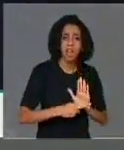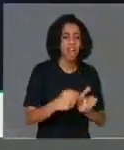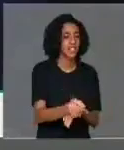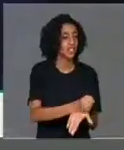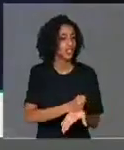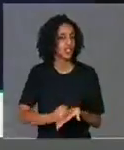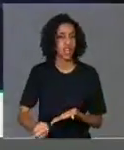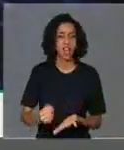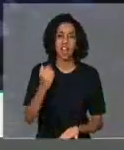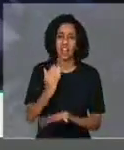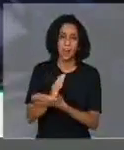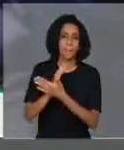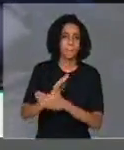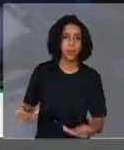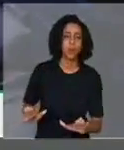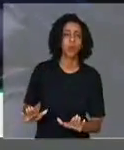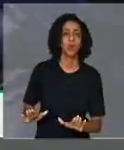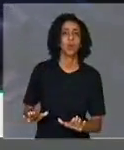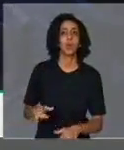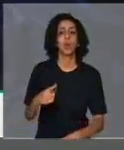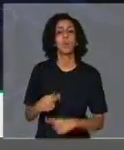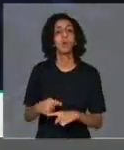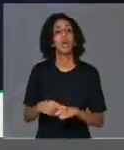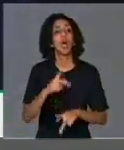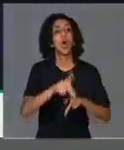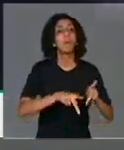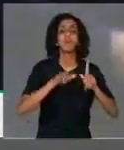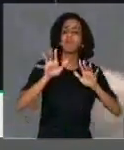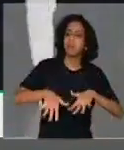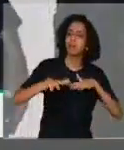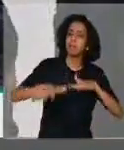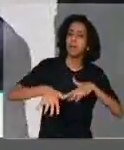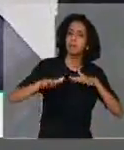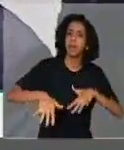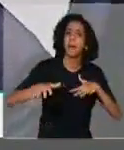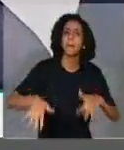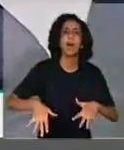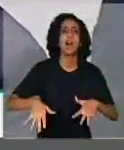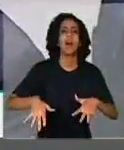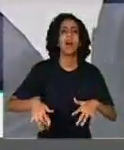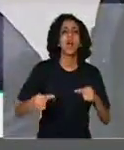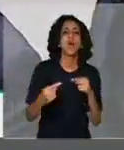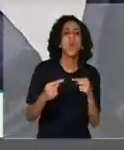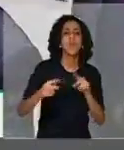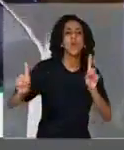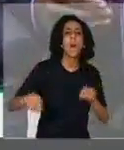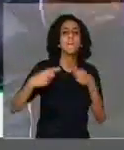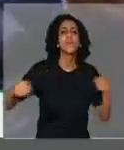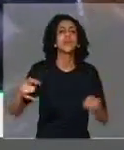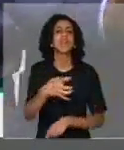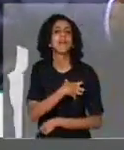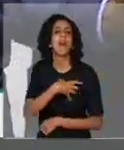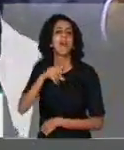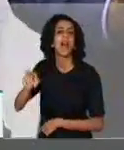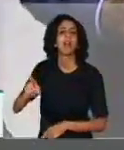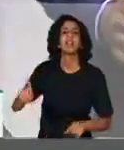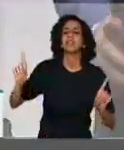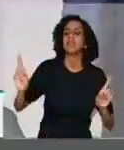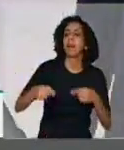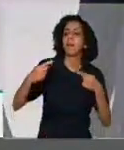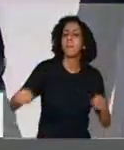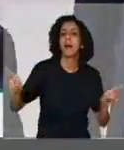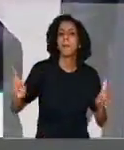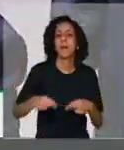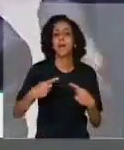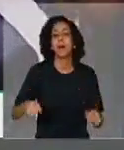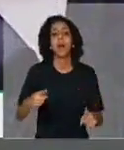no Rio de Janeiro, onde se manifestou com o povão. Dançou o som dos truelétricos da Bahia, onde as músicas diziam